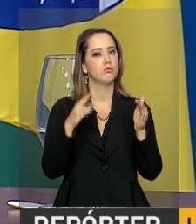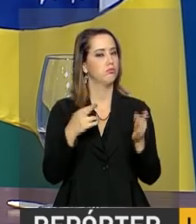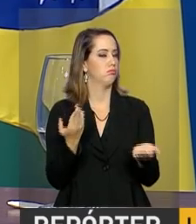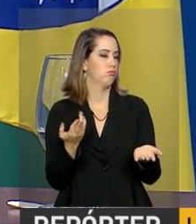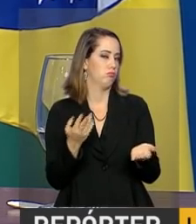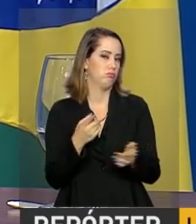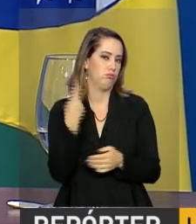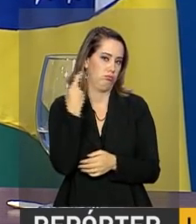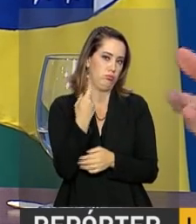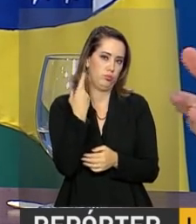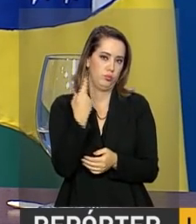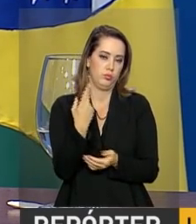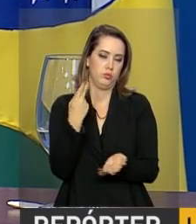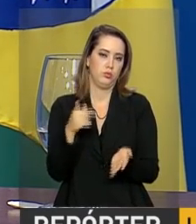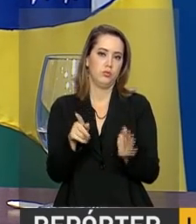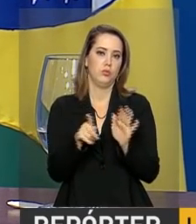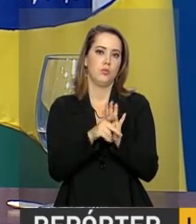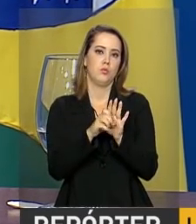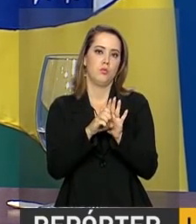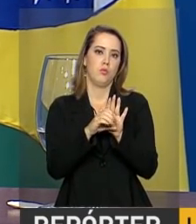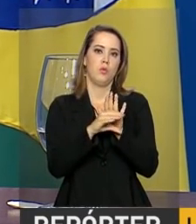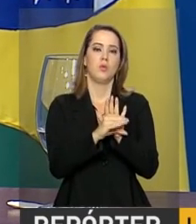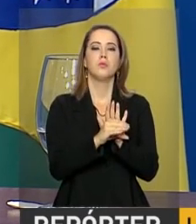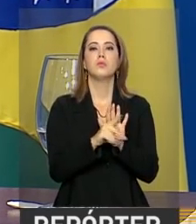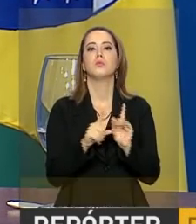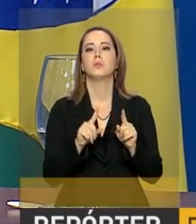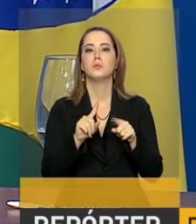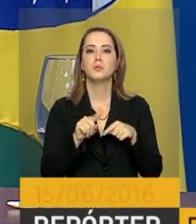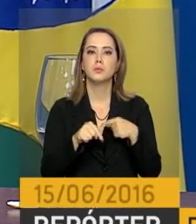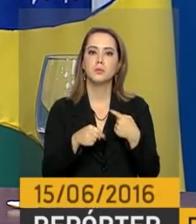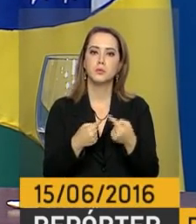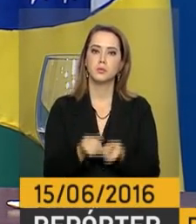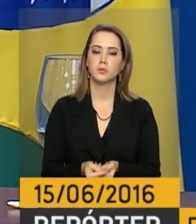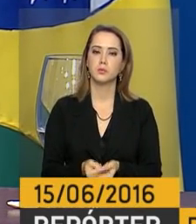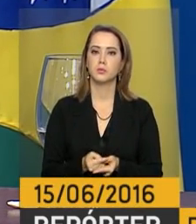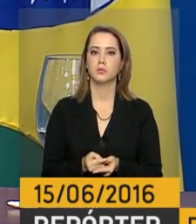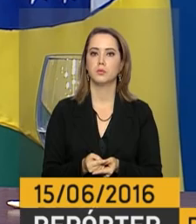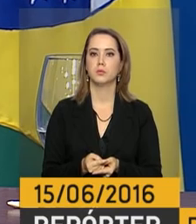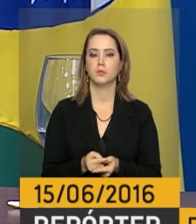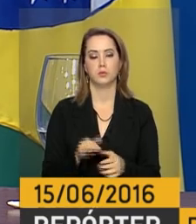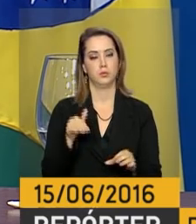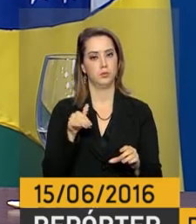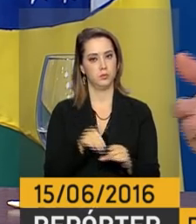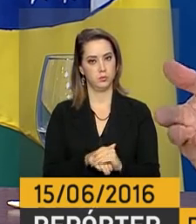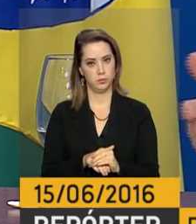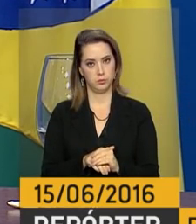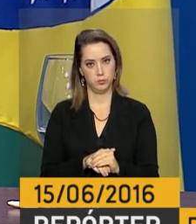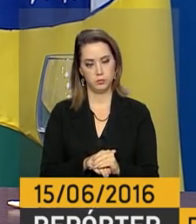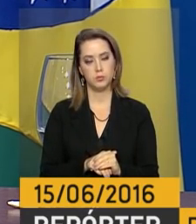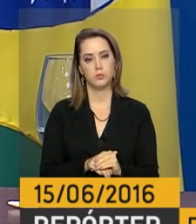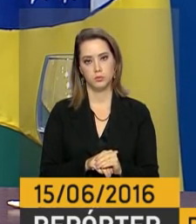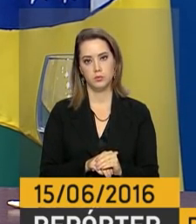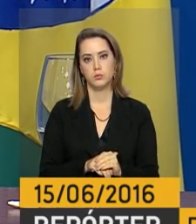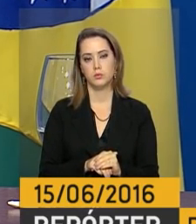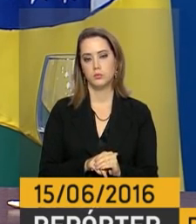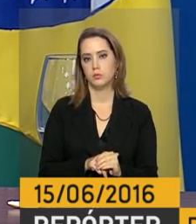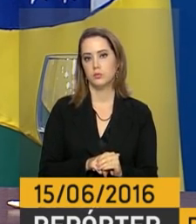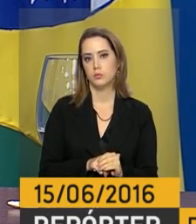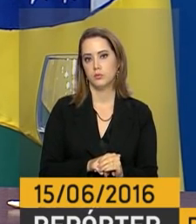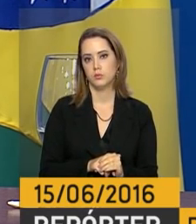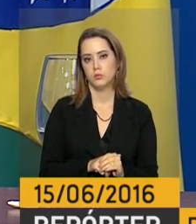normal. a PEC vai ser eh votada eh